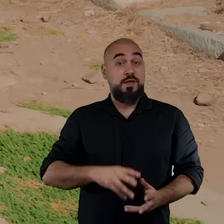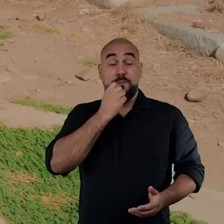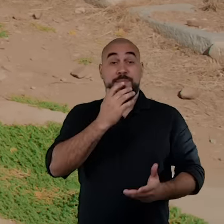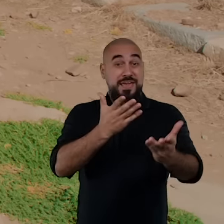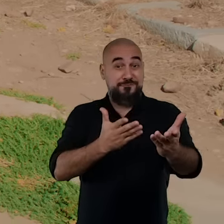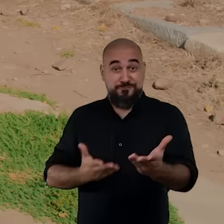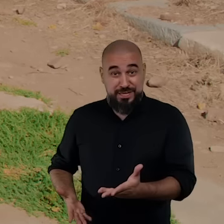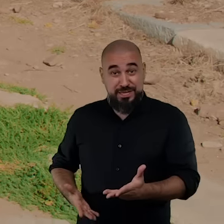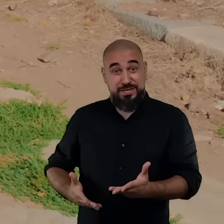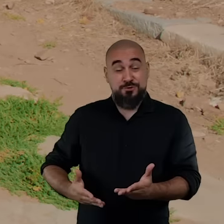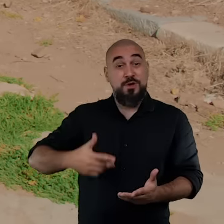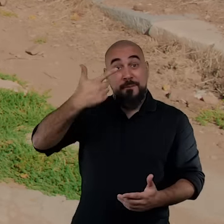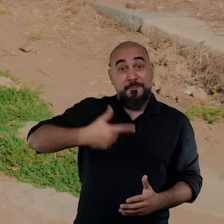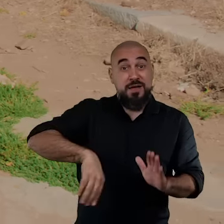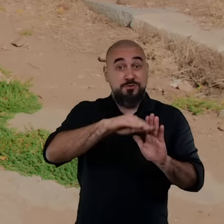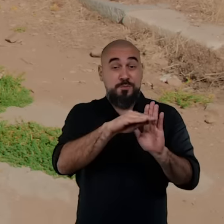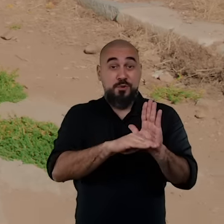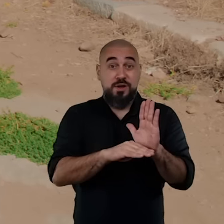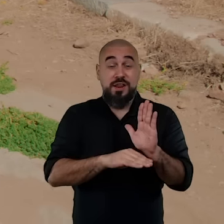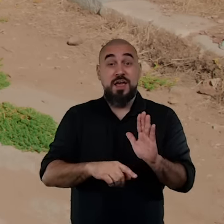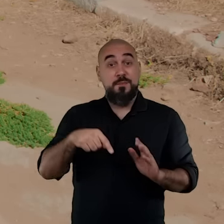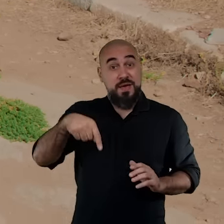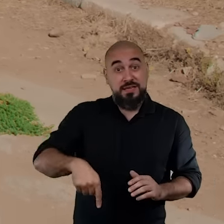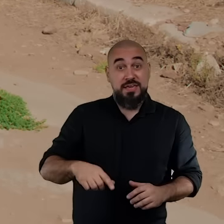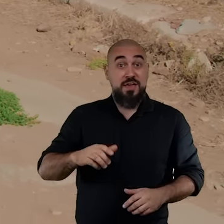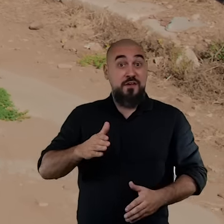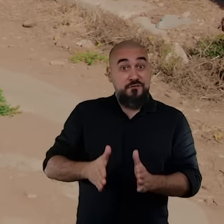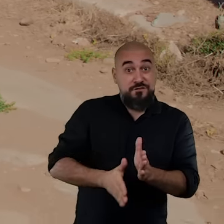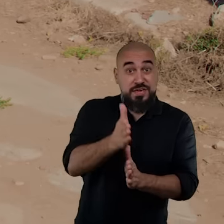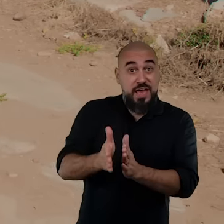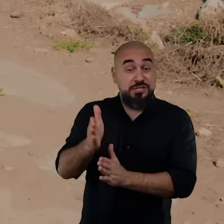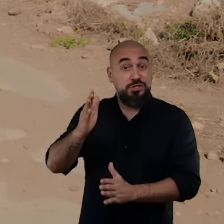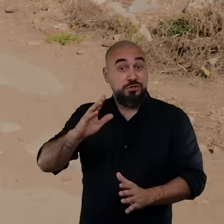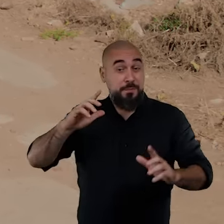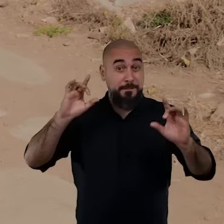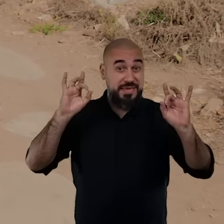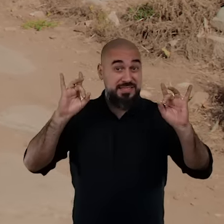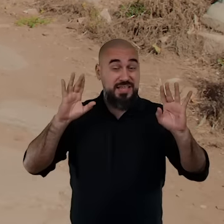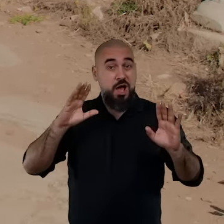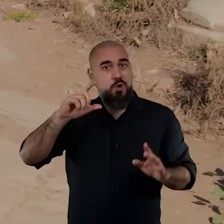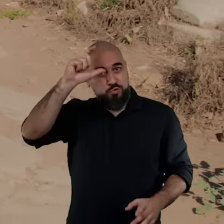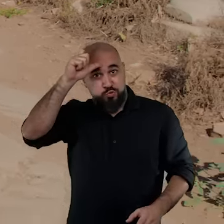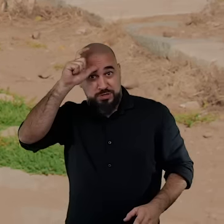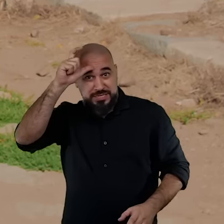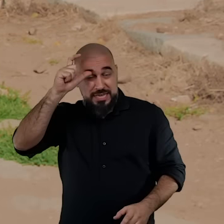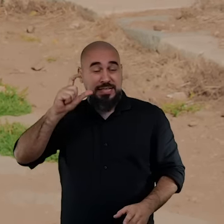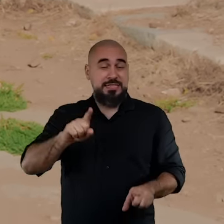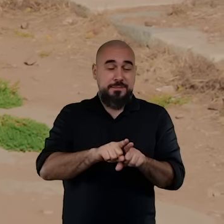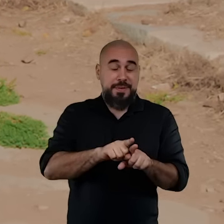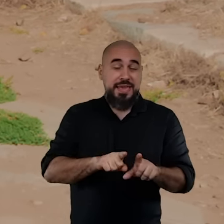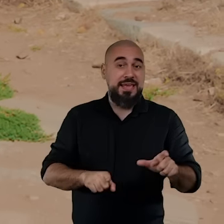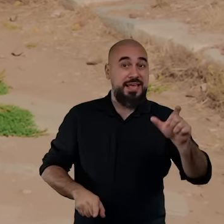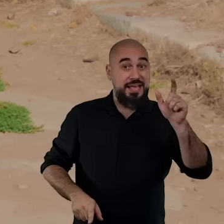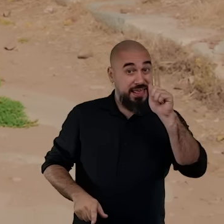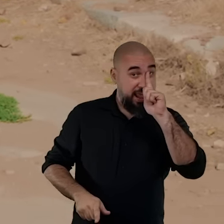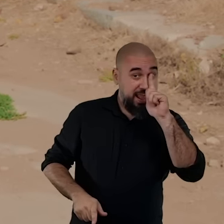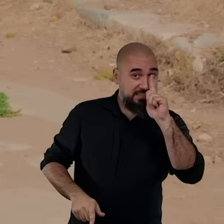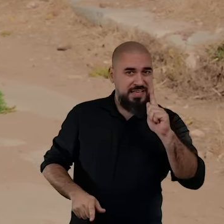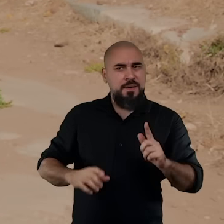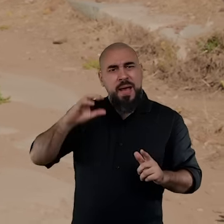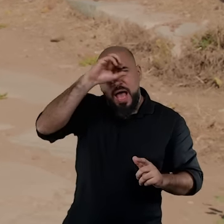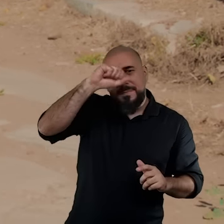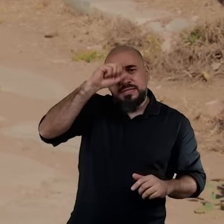Seja muito bem-vindo a mais um programa da nossa viagem especial aqui pela Turquia e também pela Grécia, para aprender um pouco mais